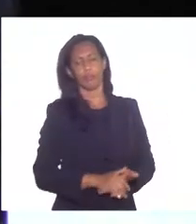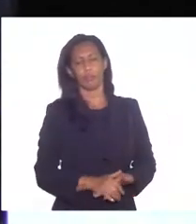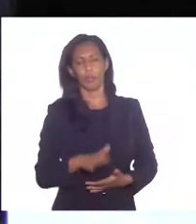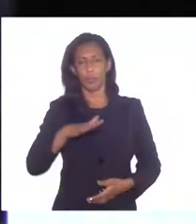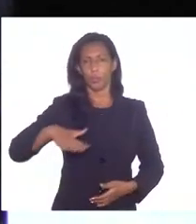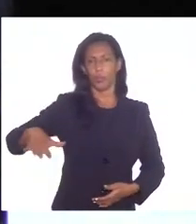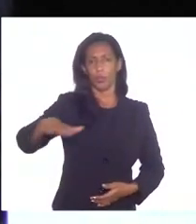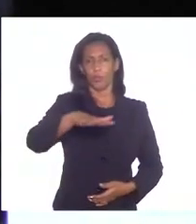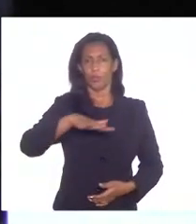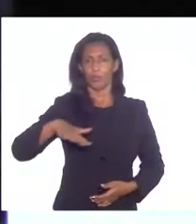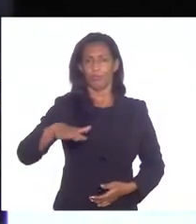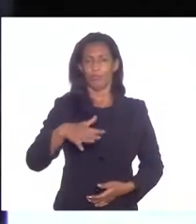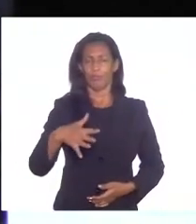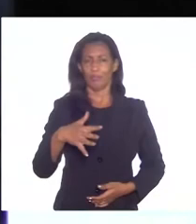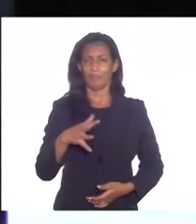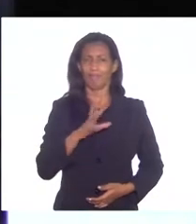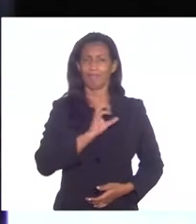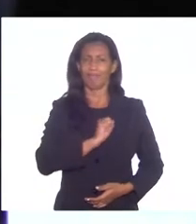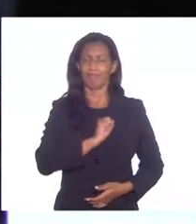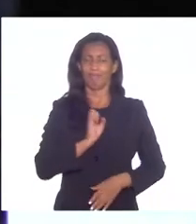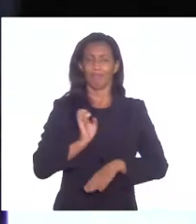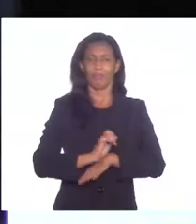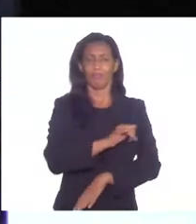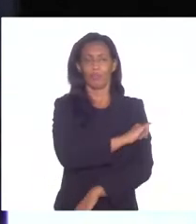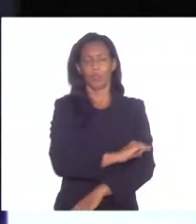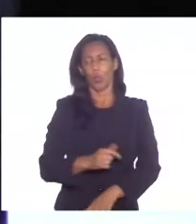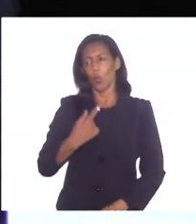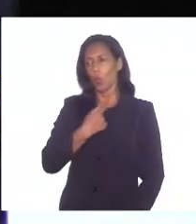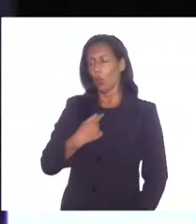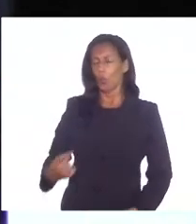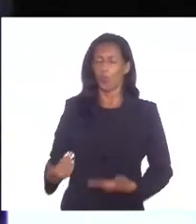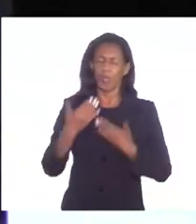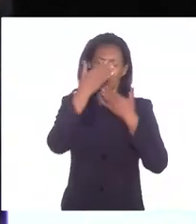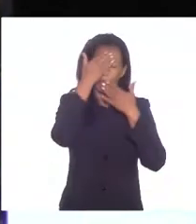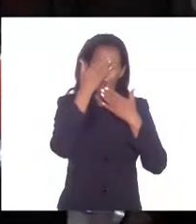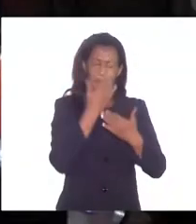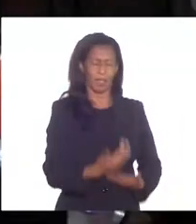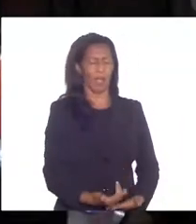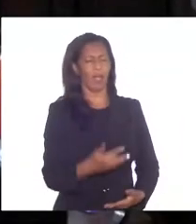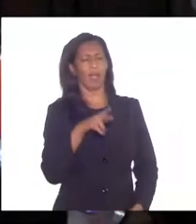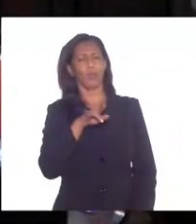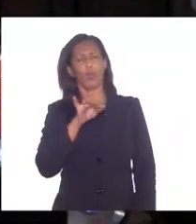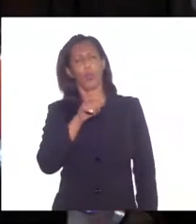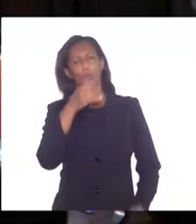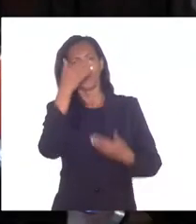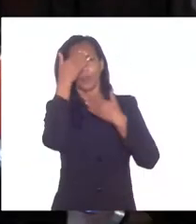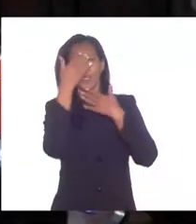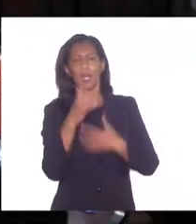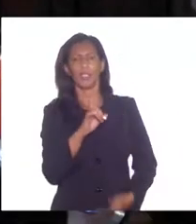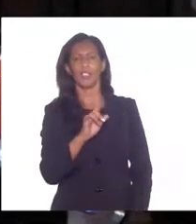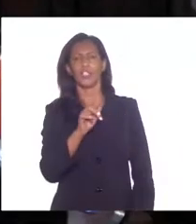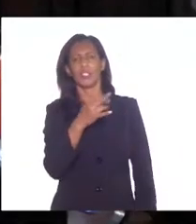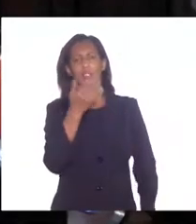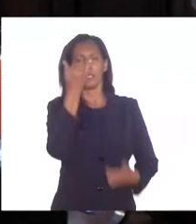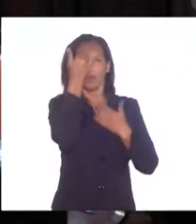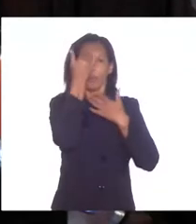do nosso querido Estado do Rio de Janeiro. Governador, muito obrigado. Nicola, obrigado. Rodrigo Bacelar, obrigado. Odisseu,